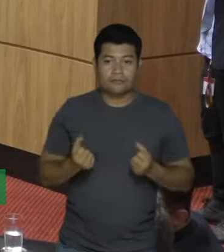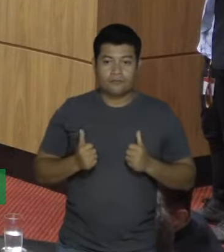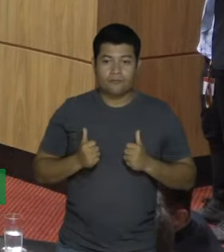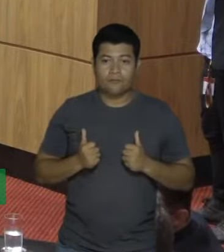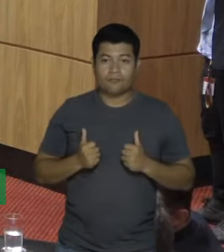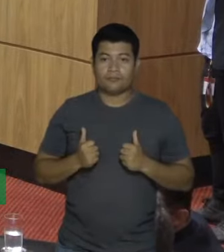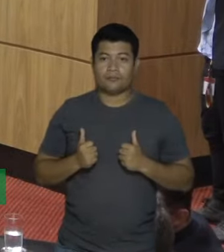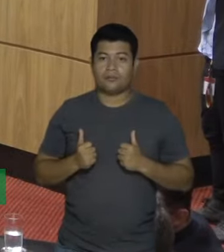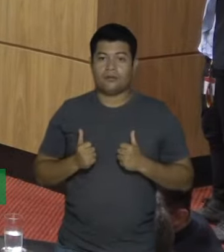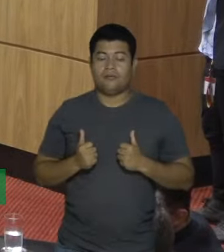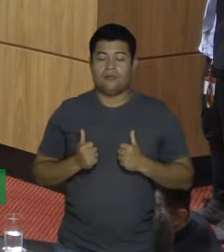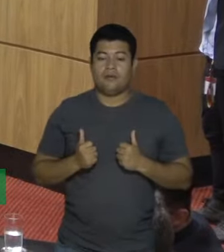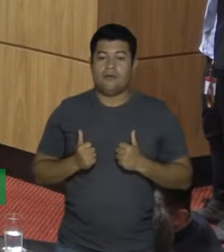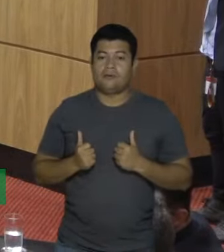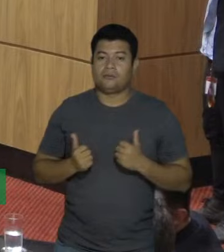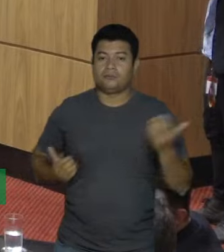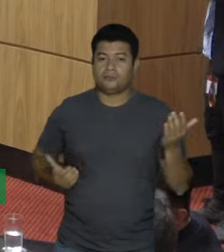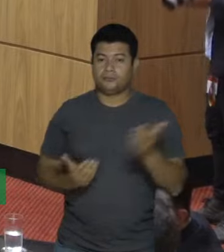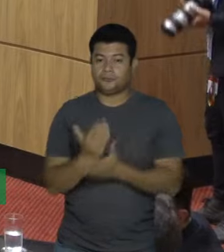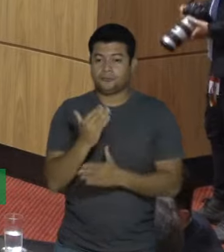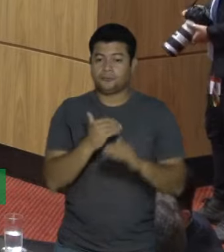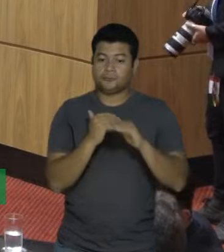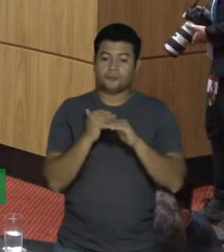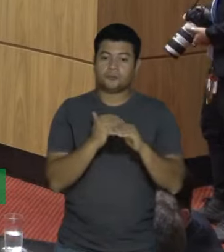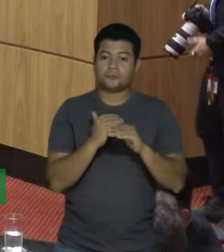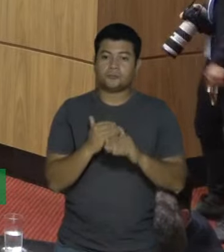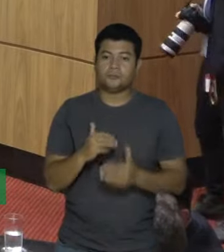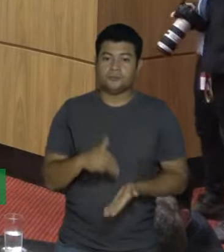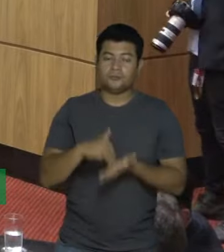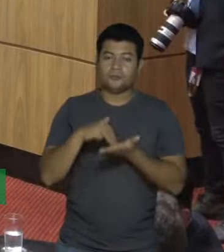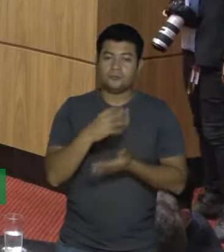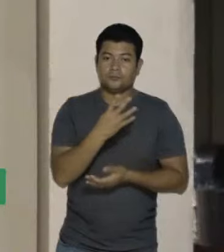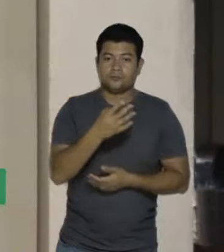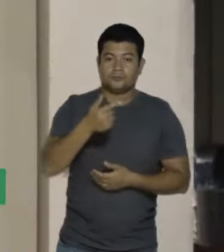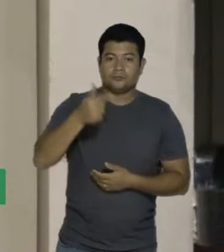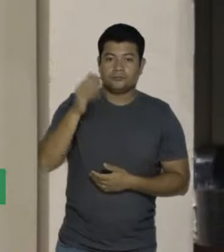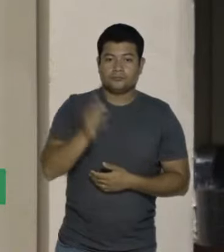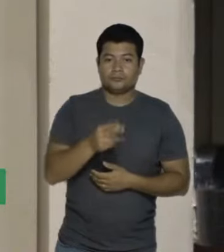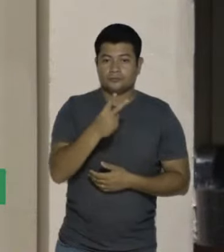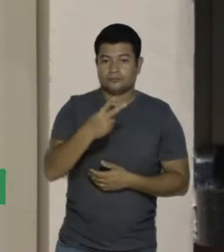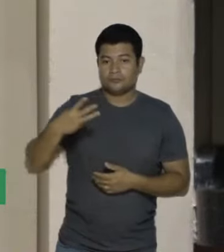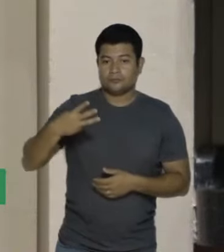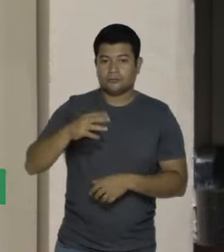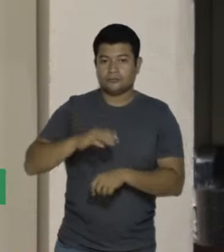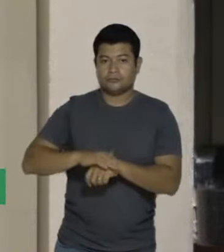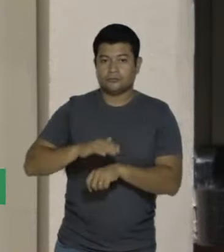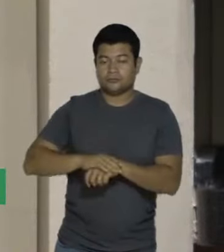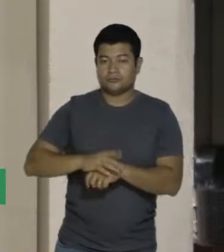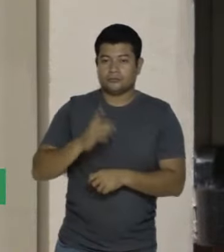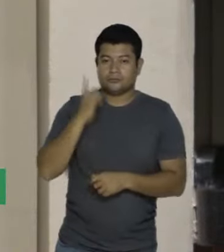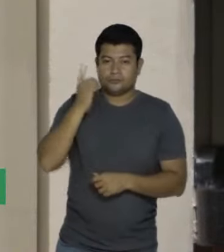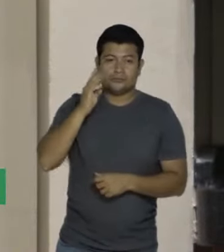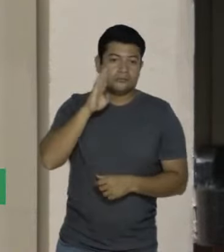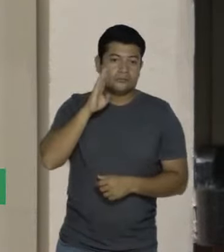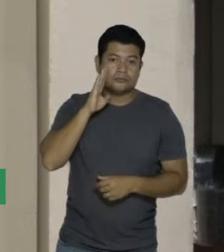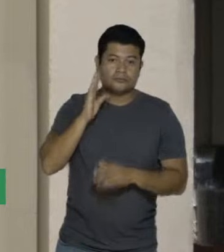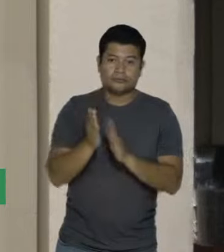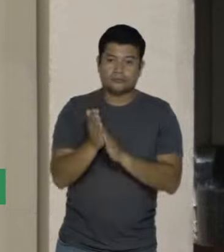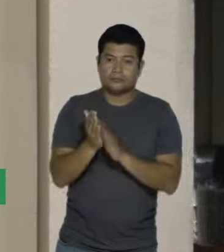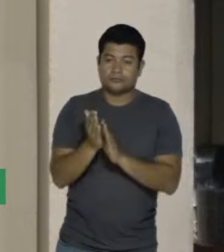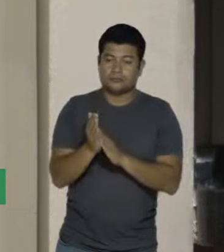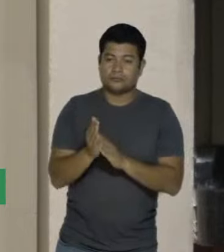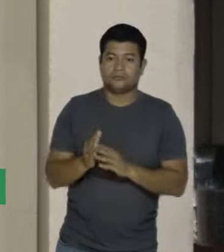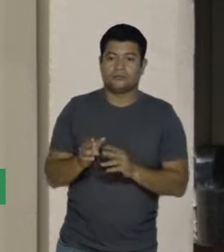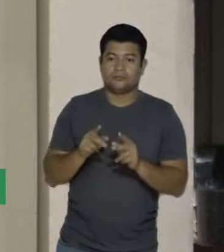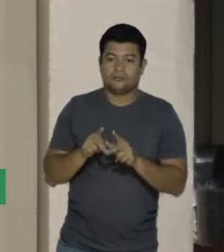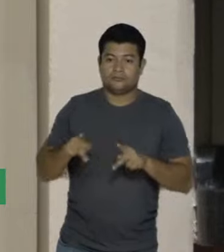permanece com se encontra aprovado por unanimidade Moção 47 2023 autoria Deputado Nilson Berlanda manifestando aplausos ao Desembargador